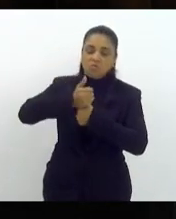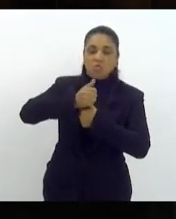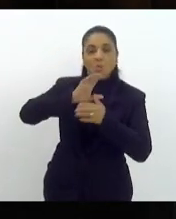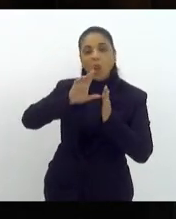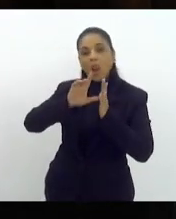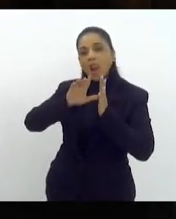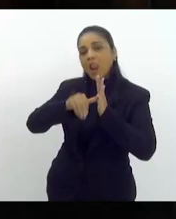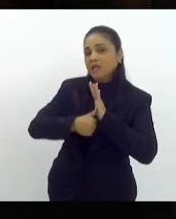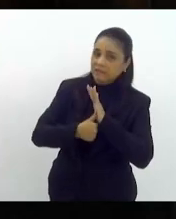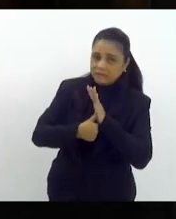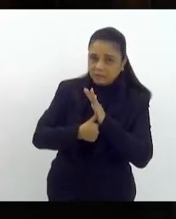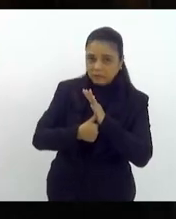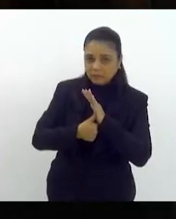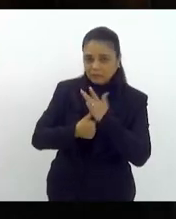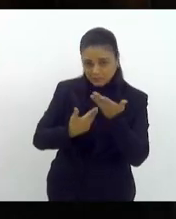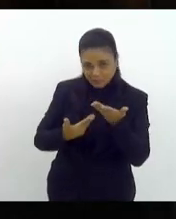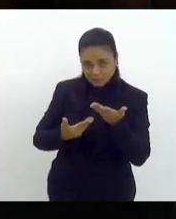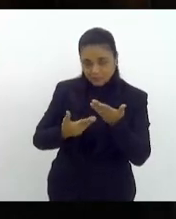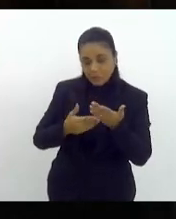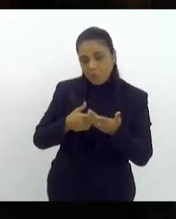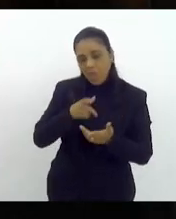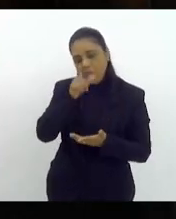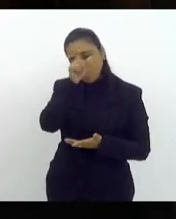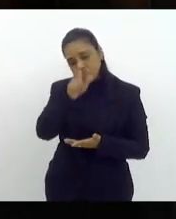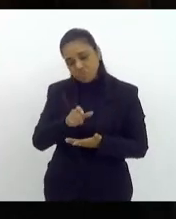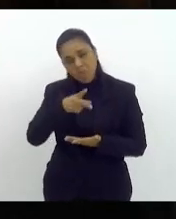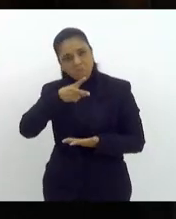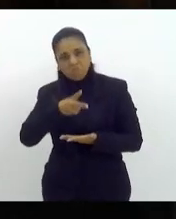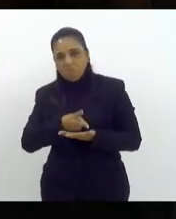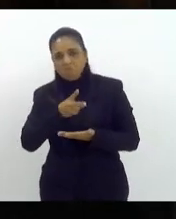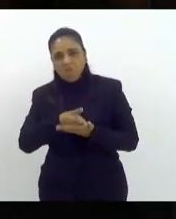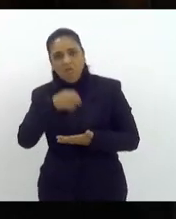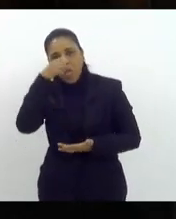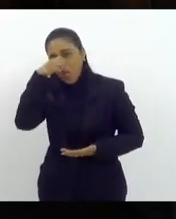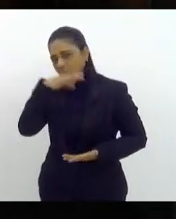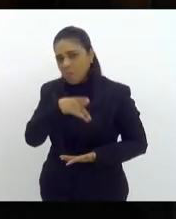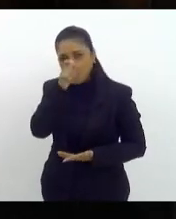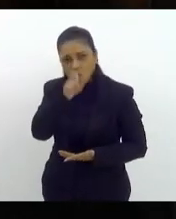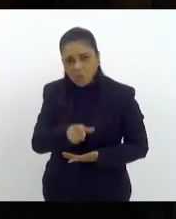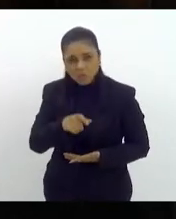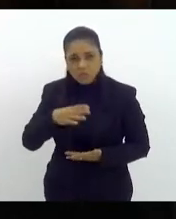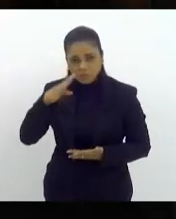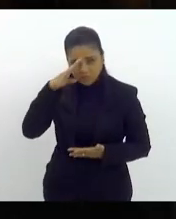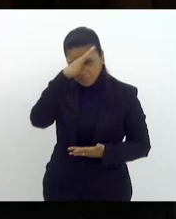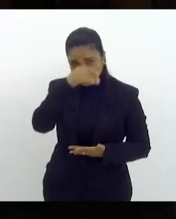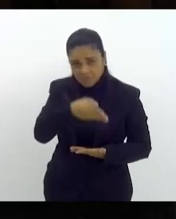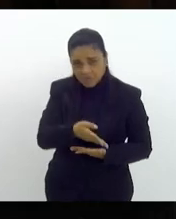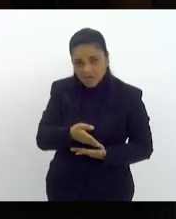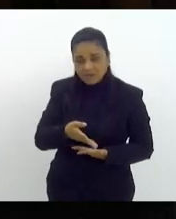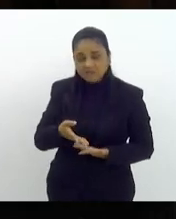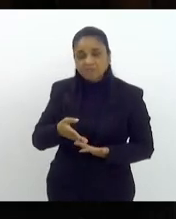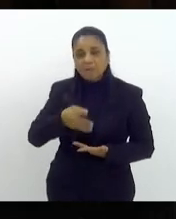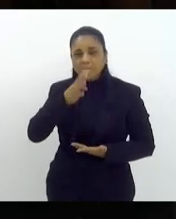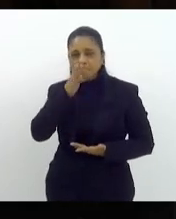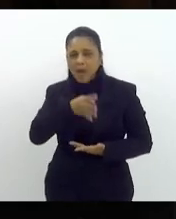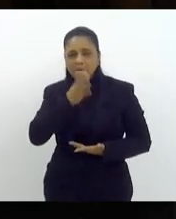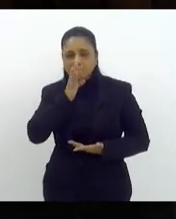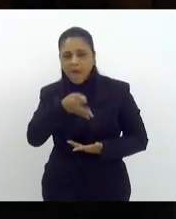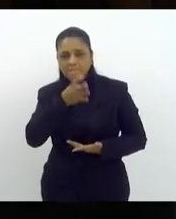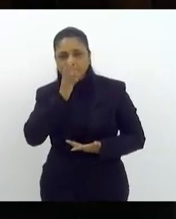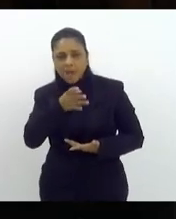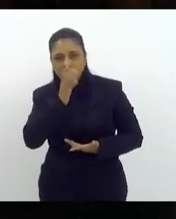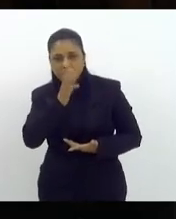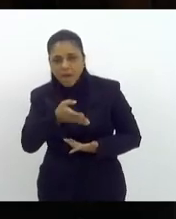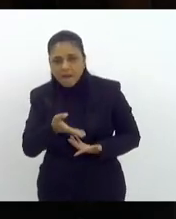que permanecer esse cara que tá aí hoje porque ele é grosso porque é aquilo e aquilo outro então eu quero